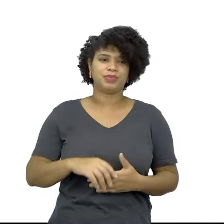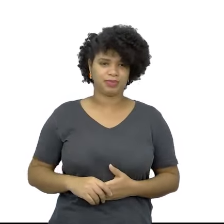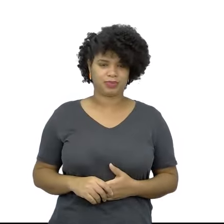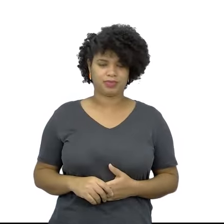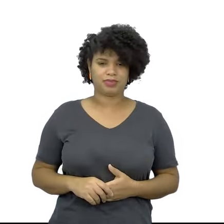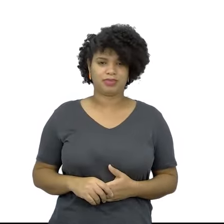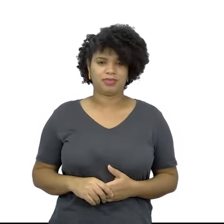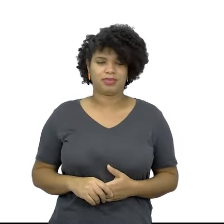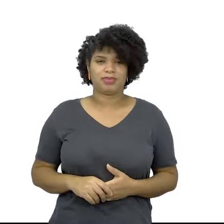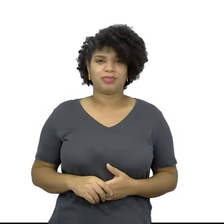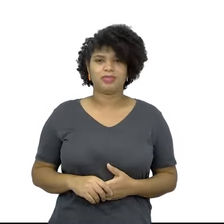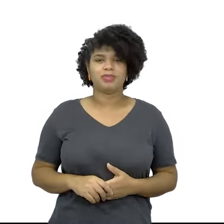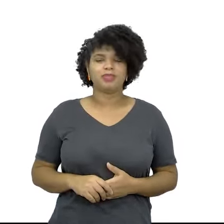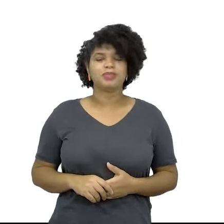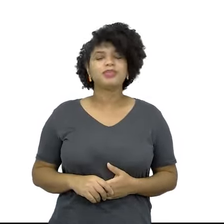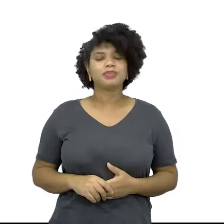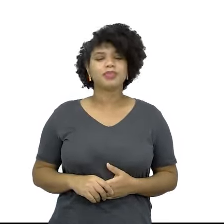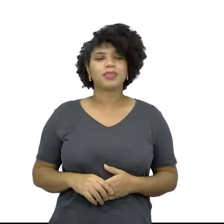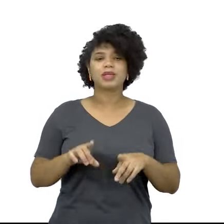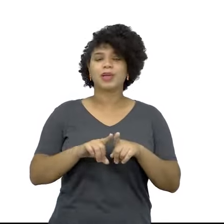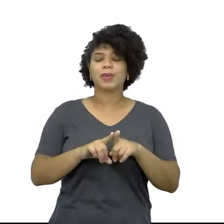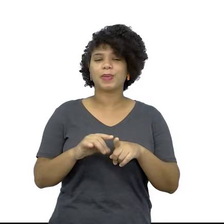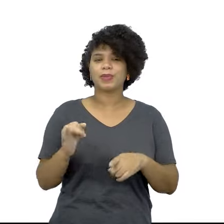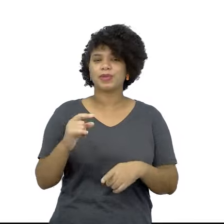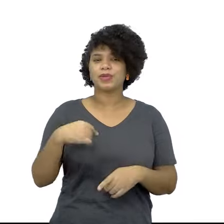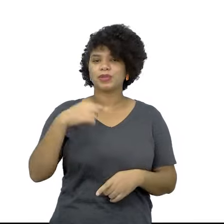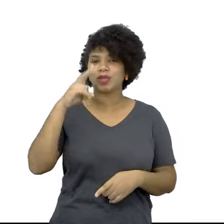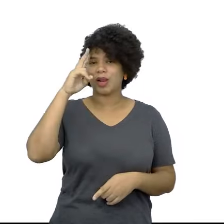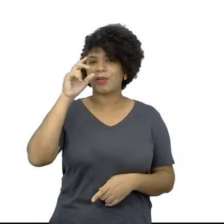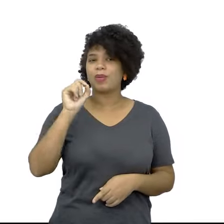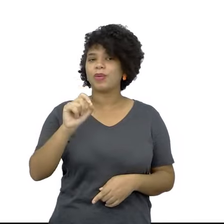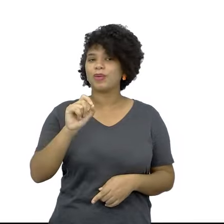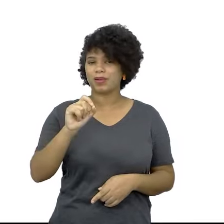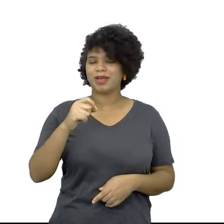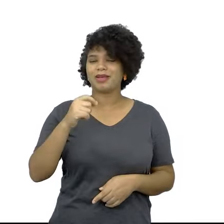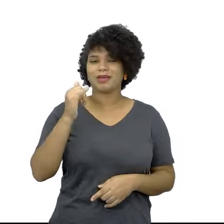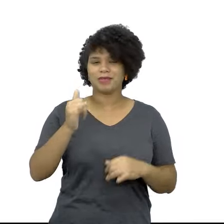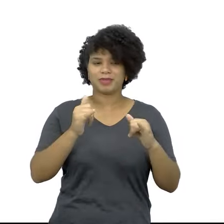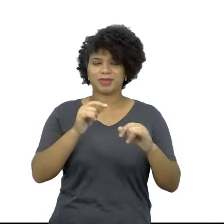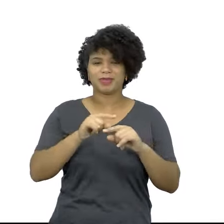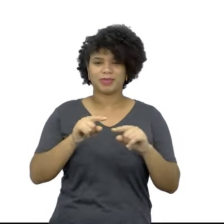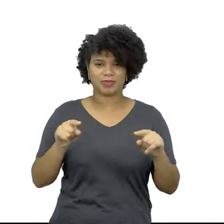por fim, é importante destacar que, como eu mencionei